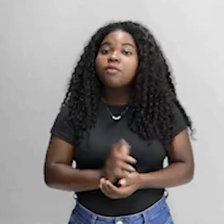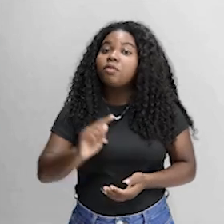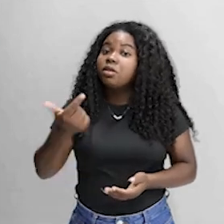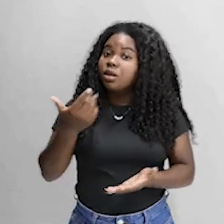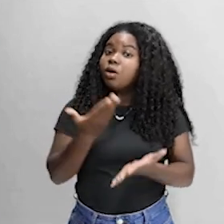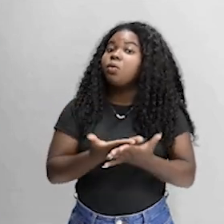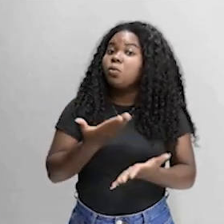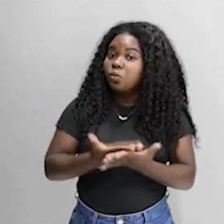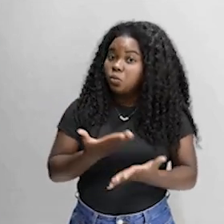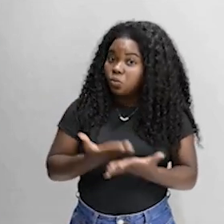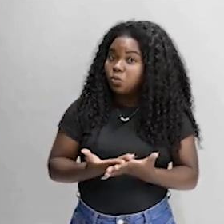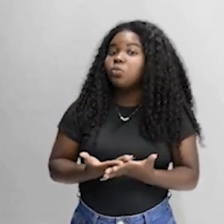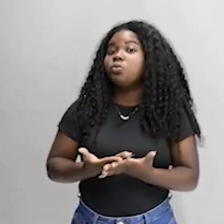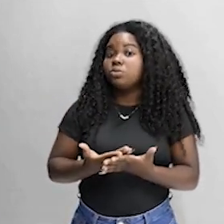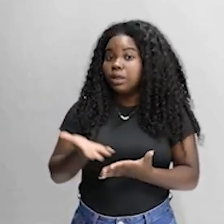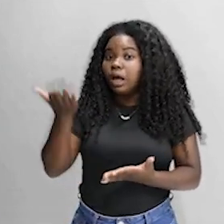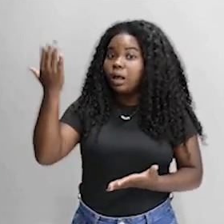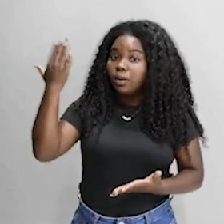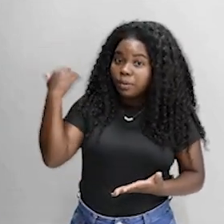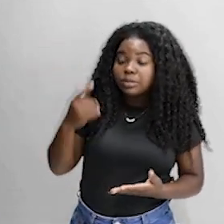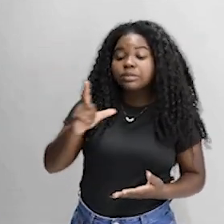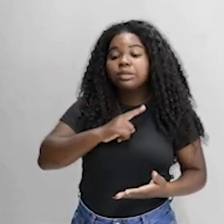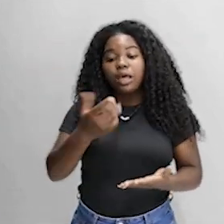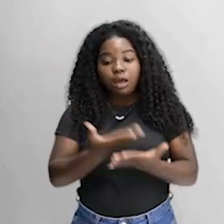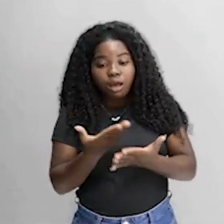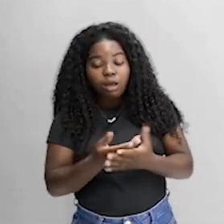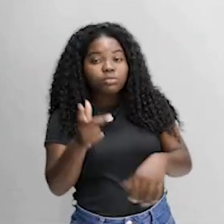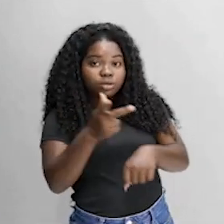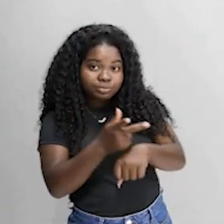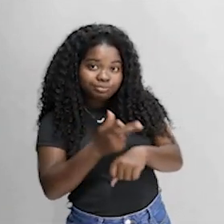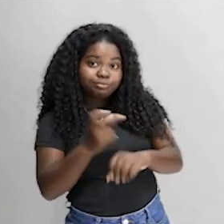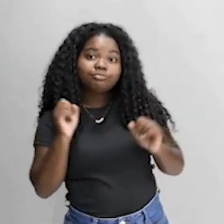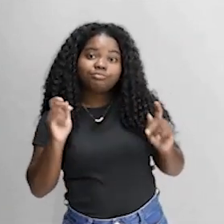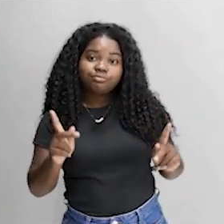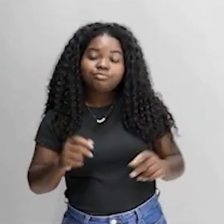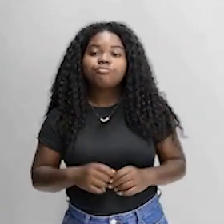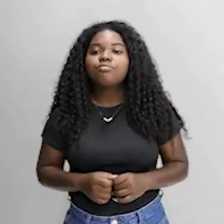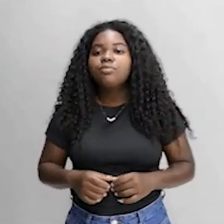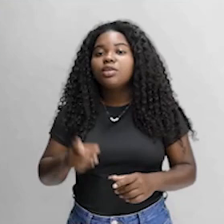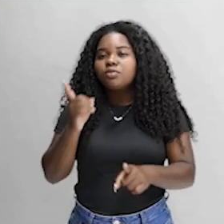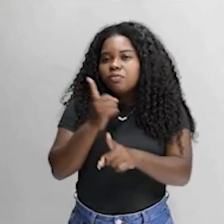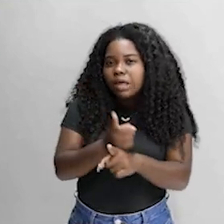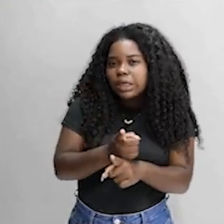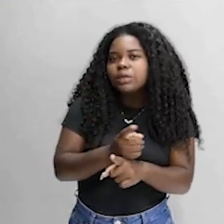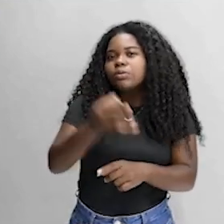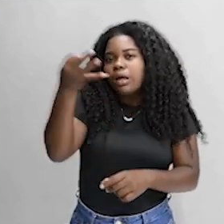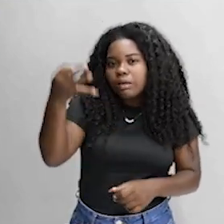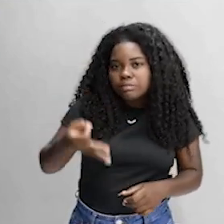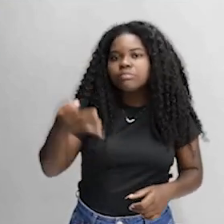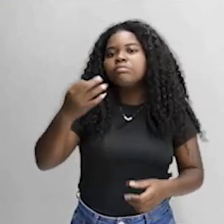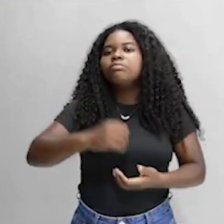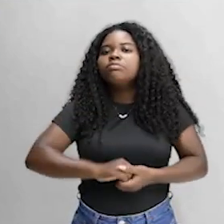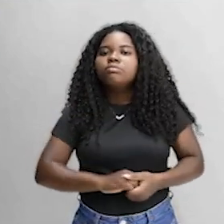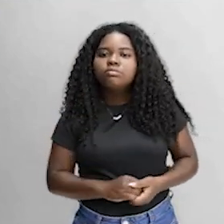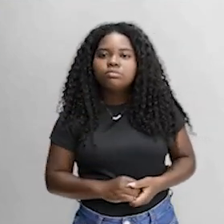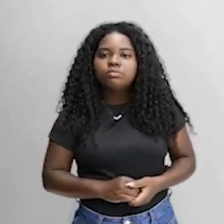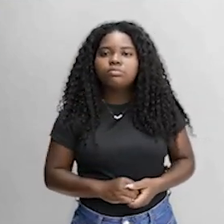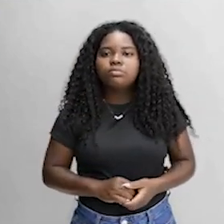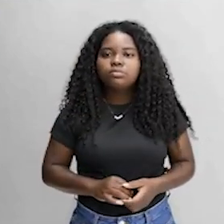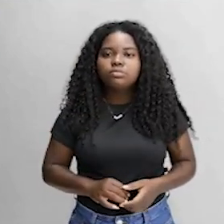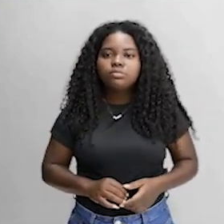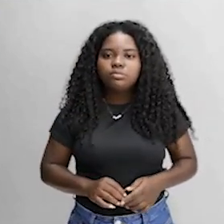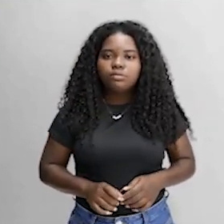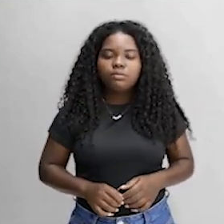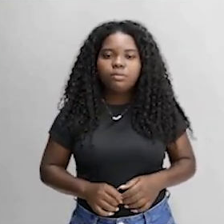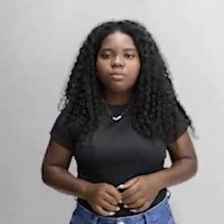aula, dá um Gonçalves Dias aí, porque tem aula gravada sobre isso. Vai para lá, ok? Tu vai encontrar com certeza ela lá estabelecida,